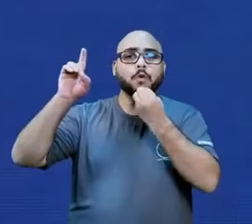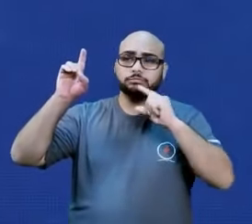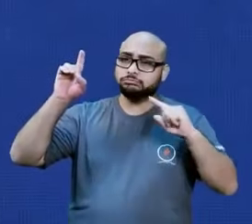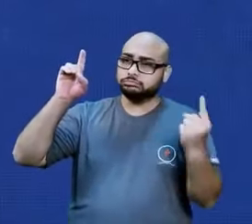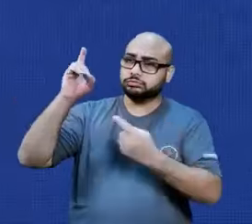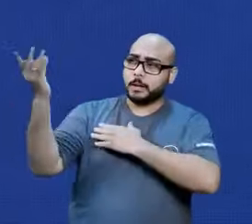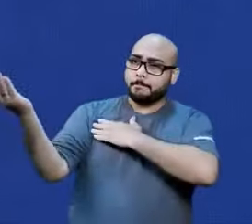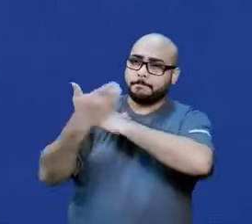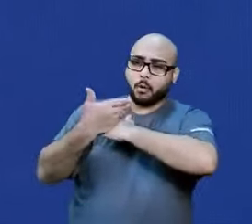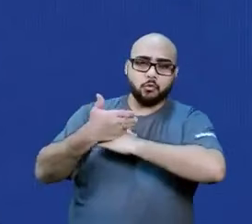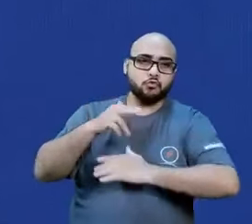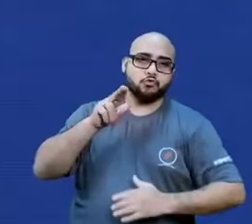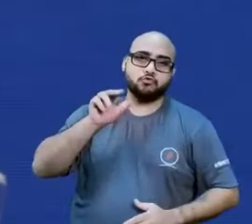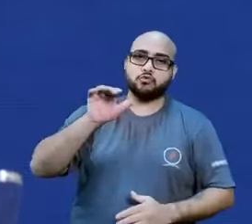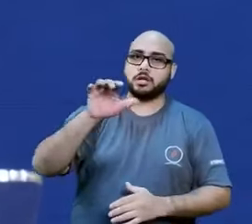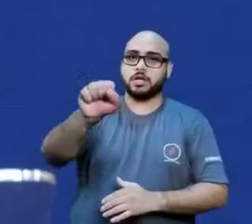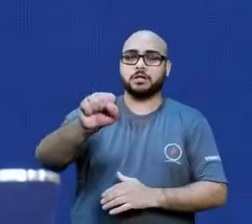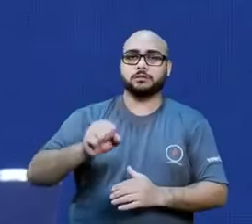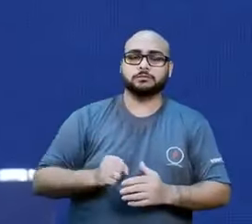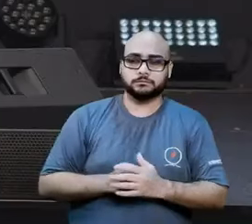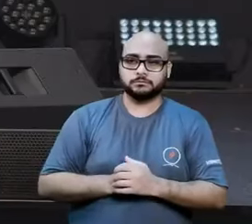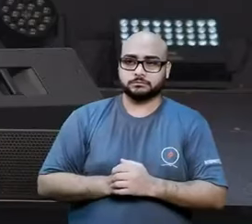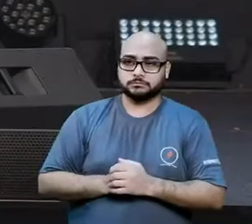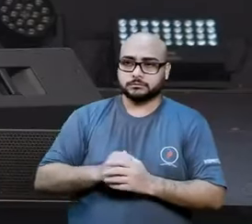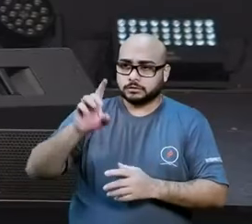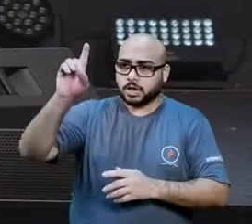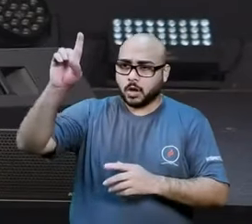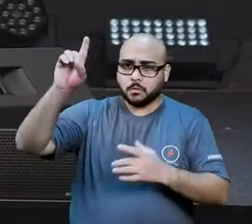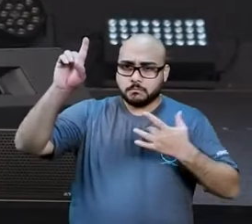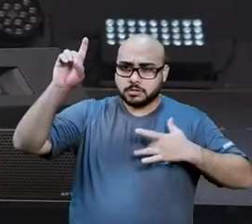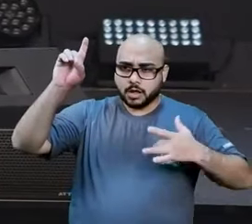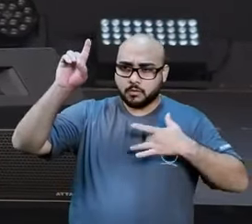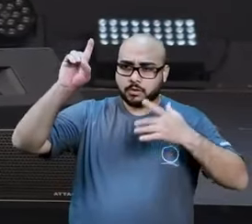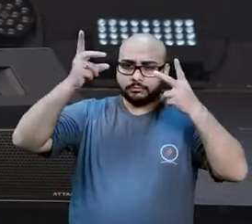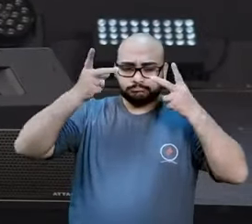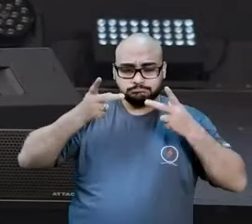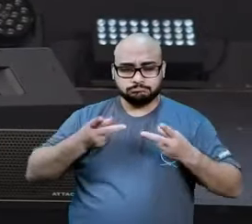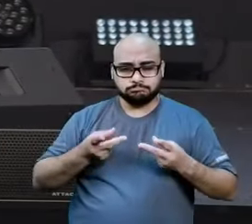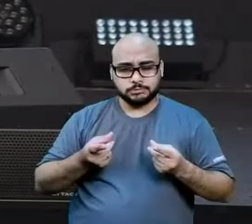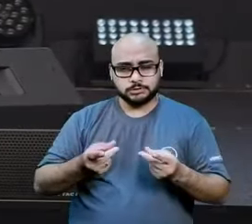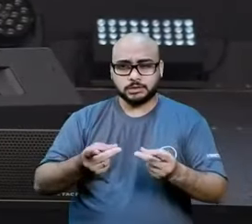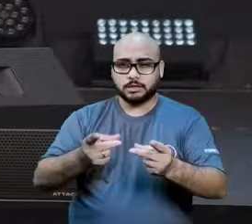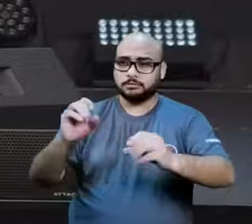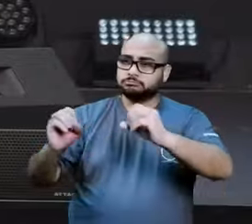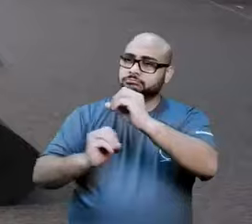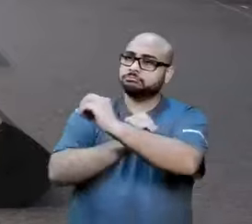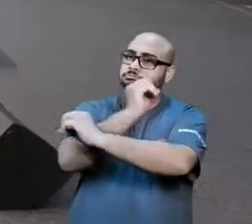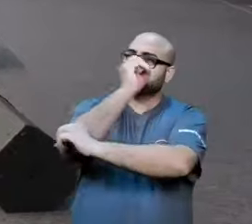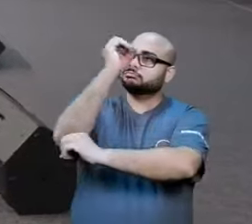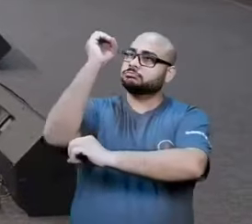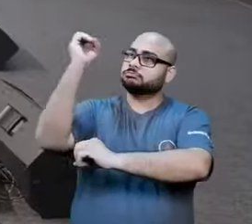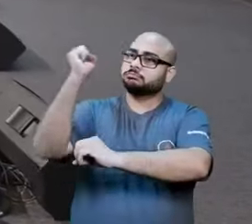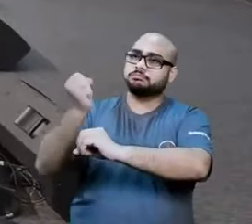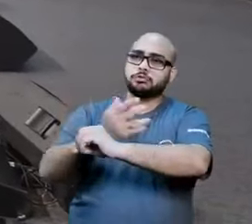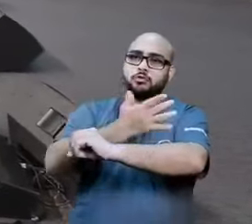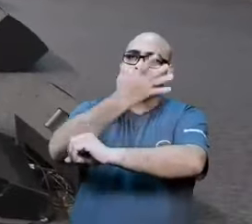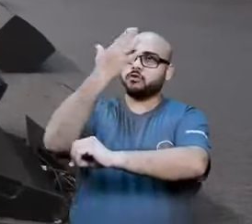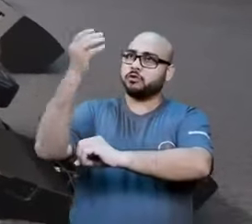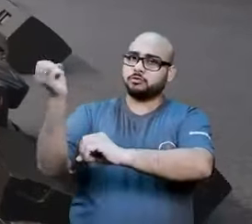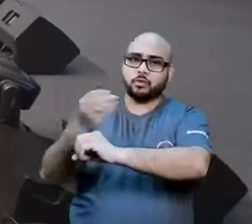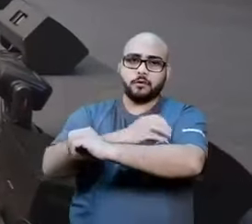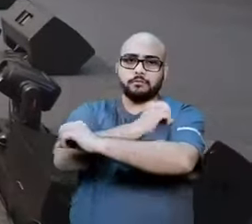consumidos porque elas são Sem Fim nova são a cada manhã todo